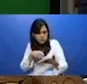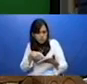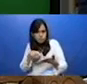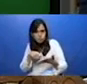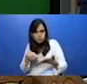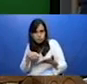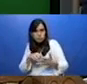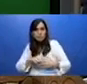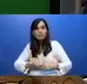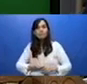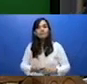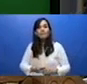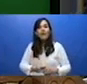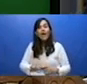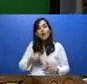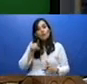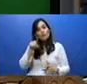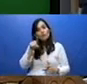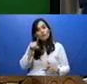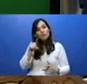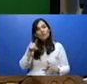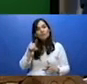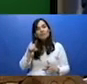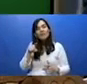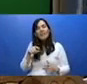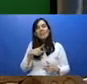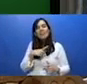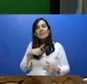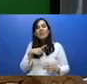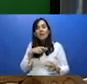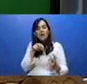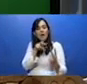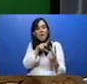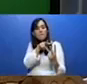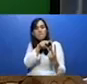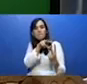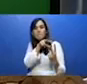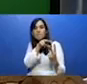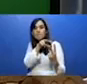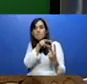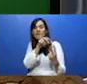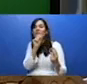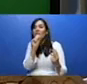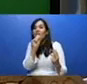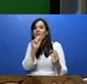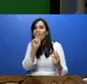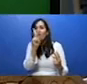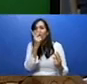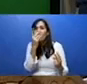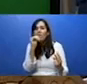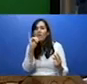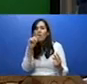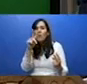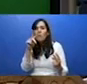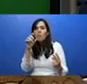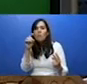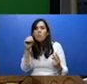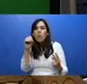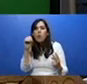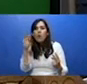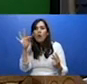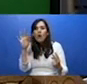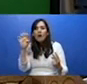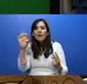aqueles animais. E você vai levantar hipóteses sobre a vida dele, ideias, como que você acha que é a vida desse